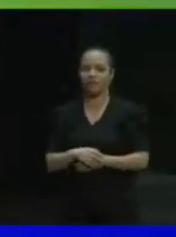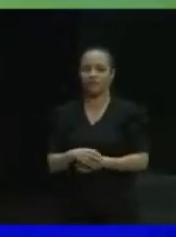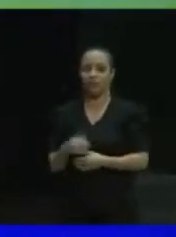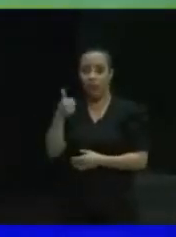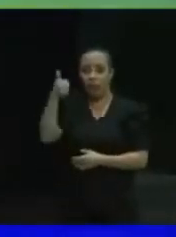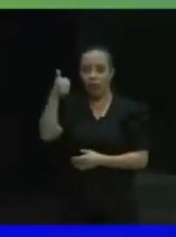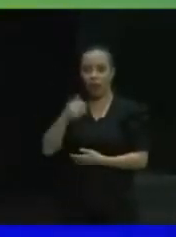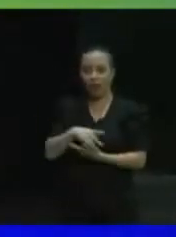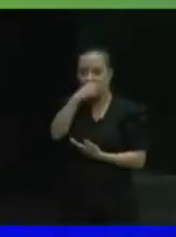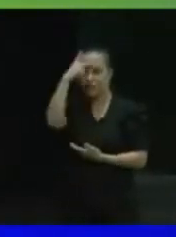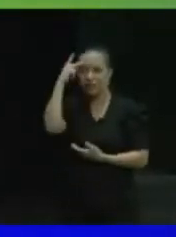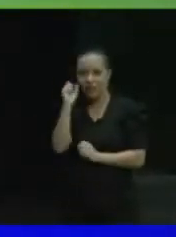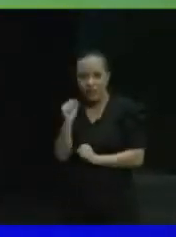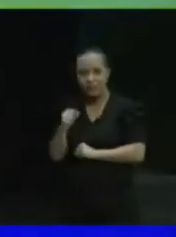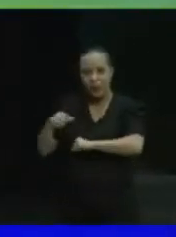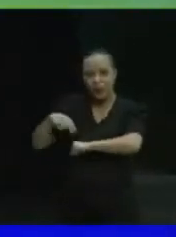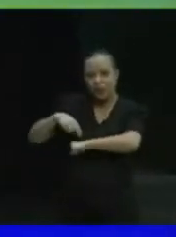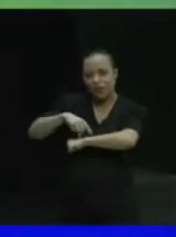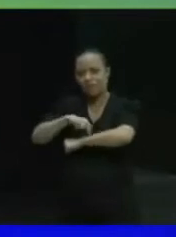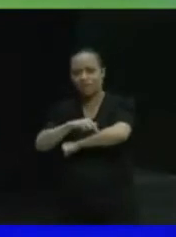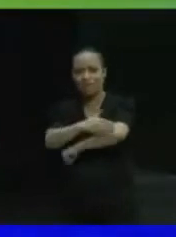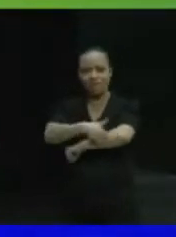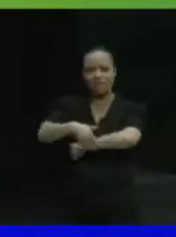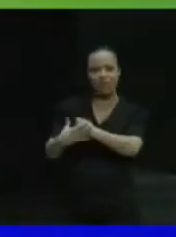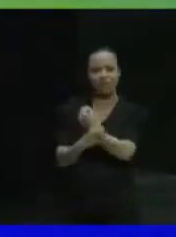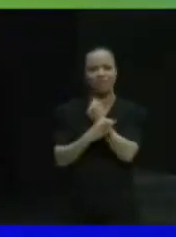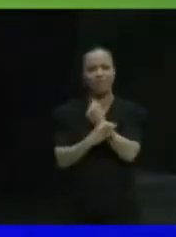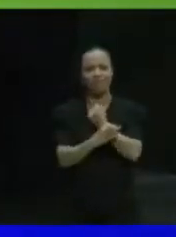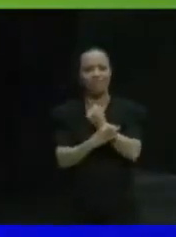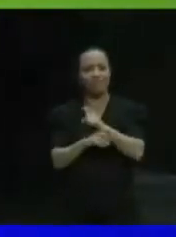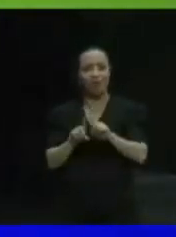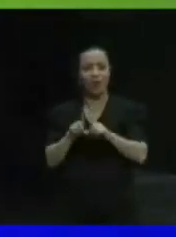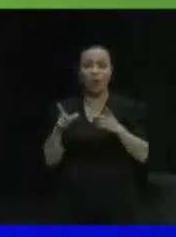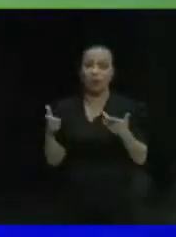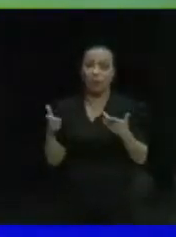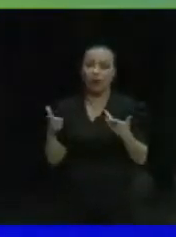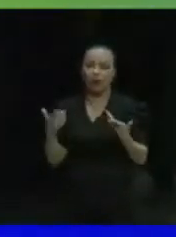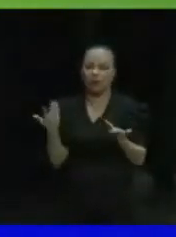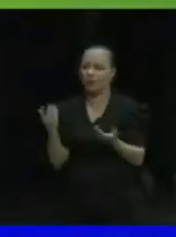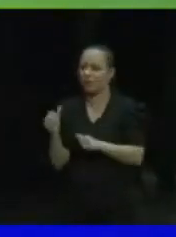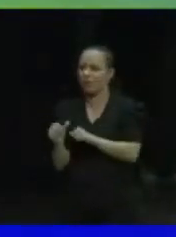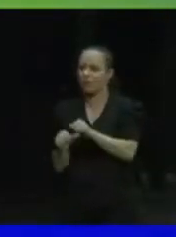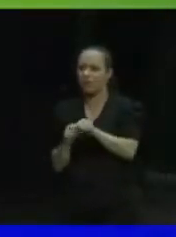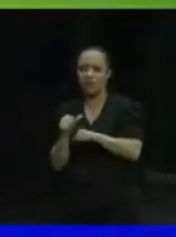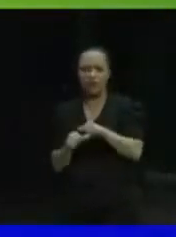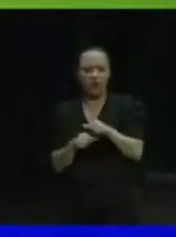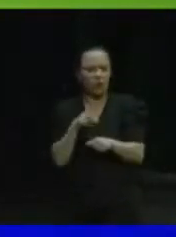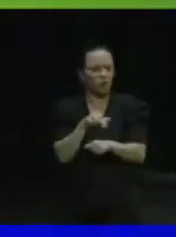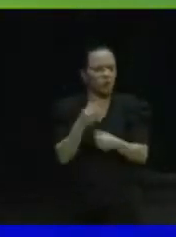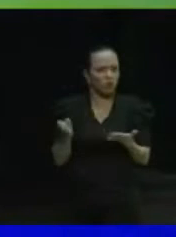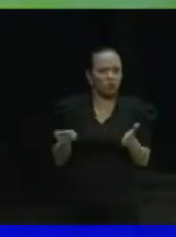que as pessoas possam andar na rua com segurança. Mas essas reformas nunca